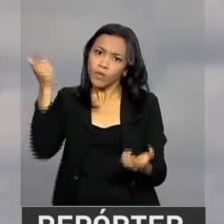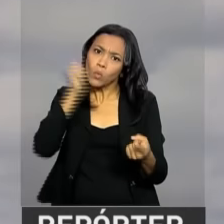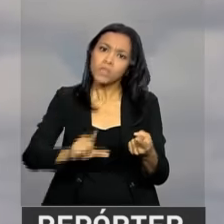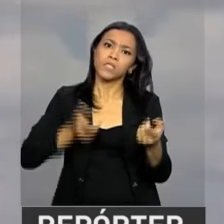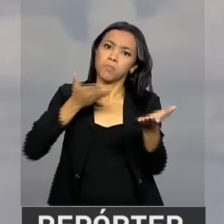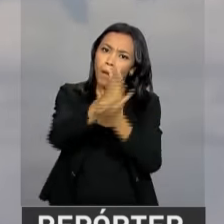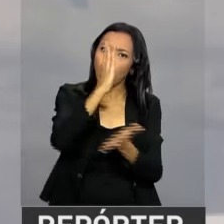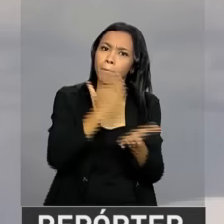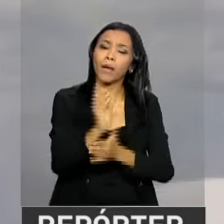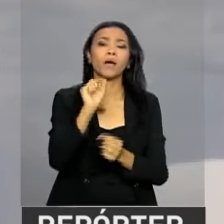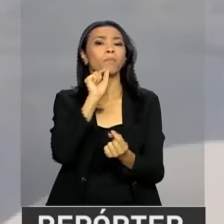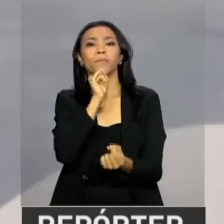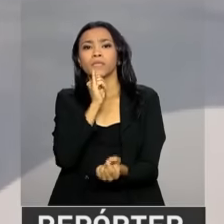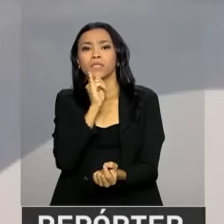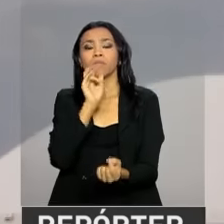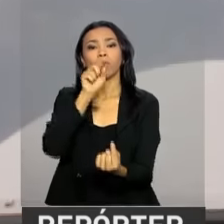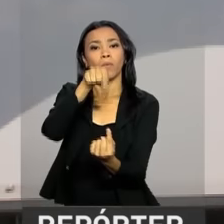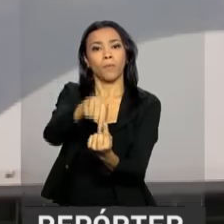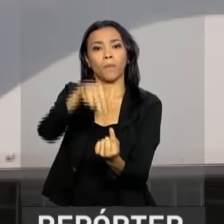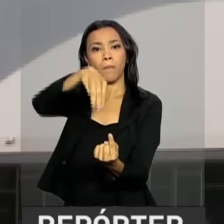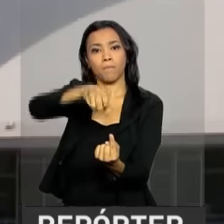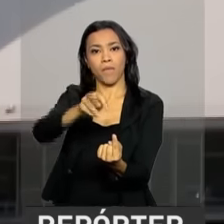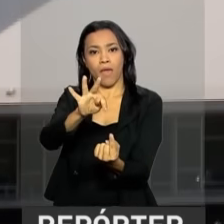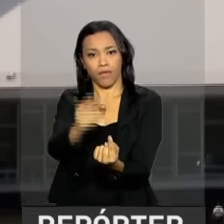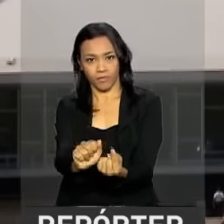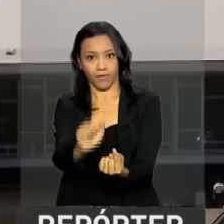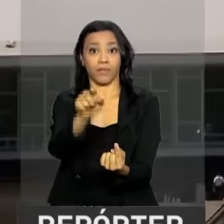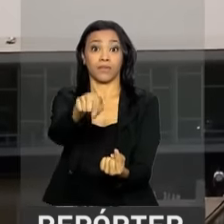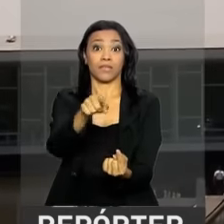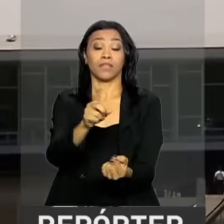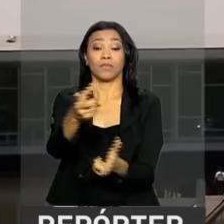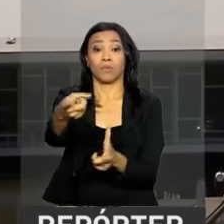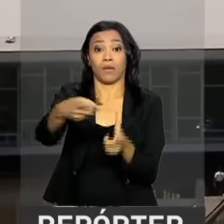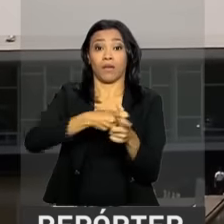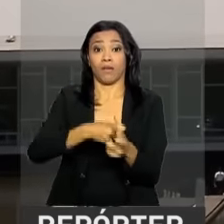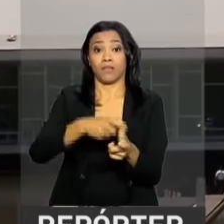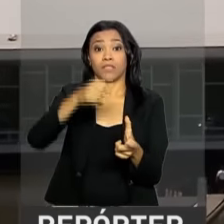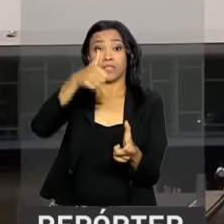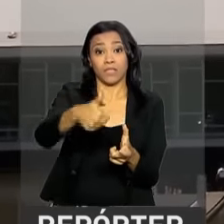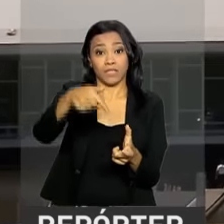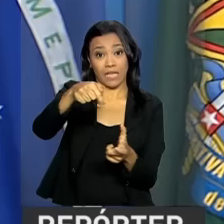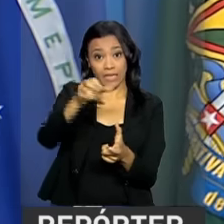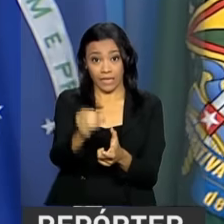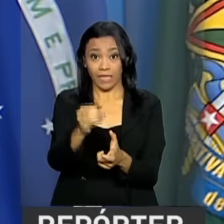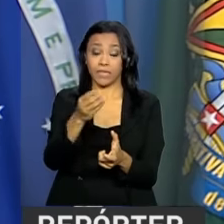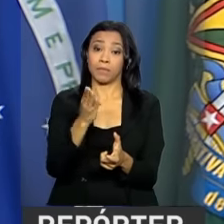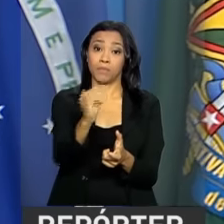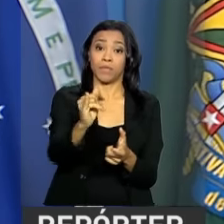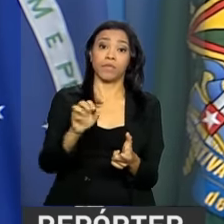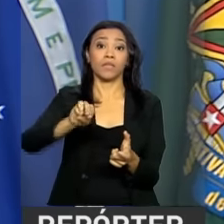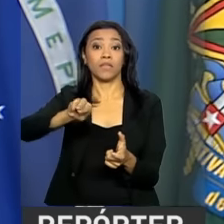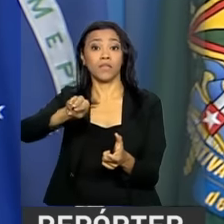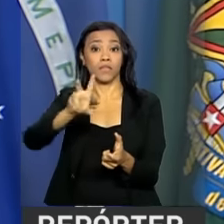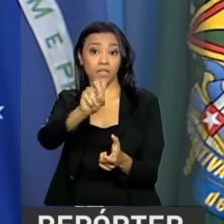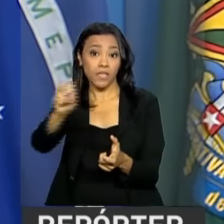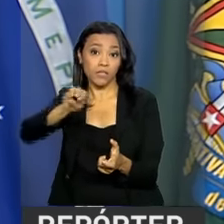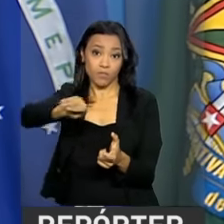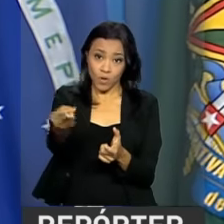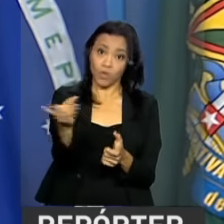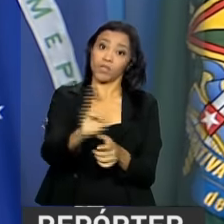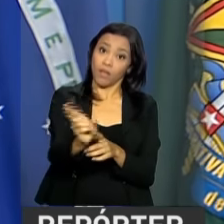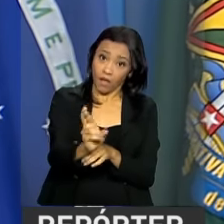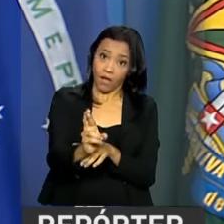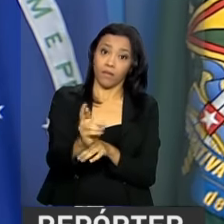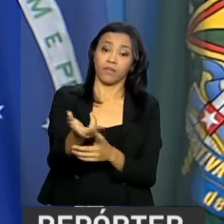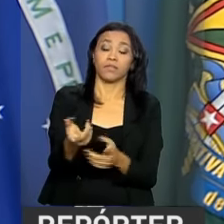meta fiscal que autoriza o Executivo a fechar o ano com o déficit de 170 bilhões 500 milhões deais nas contas